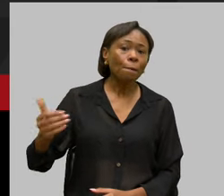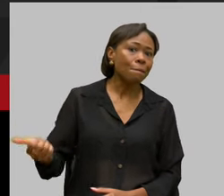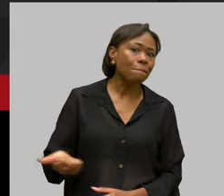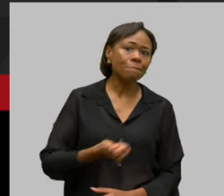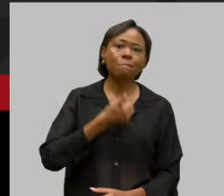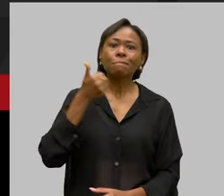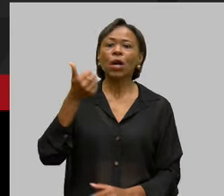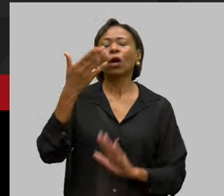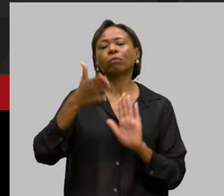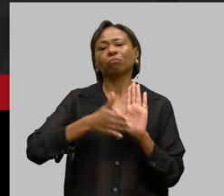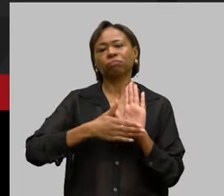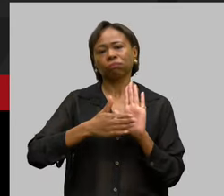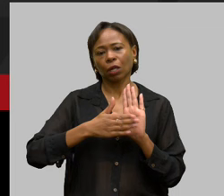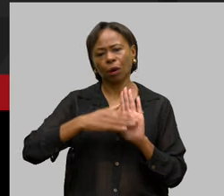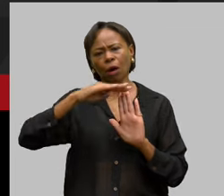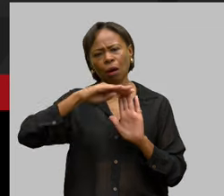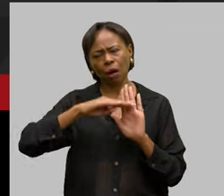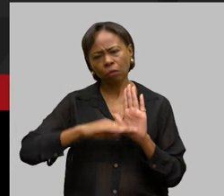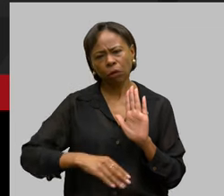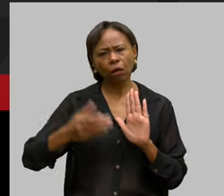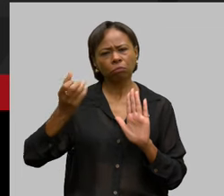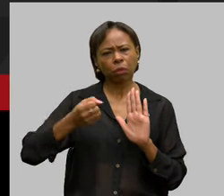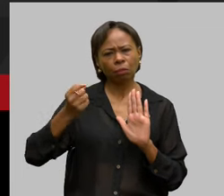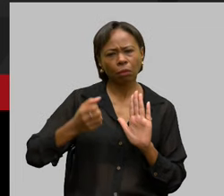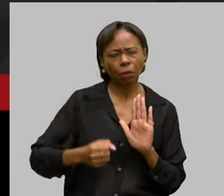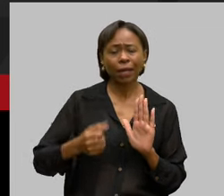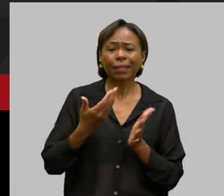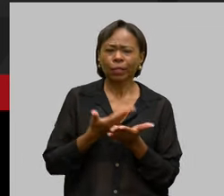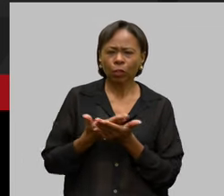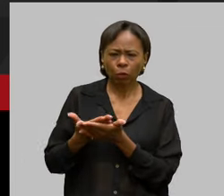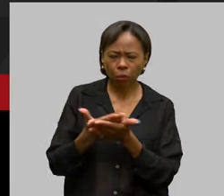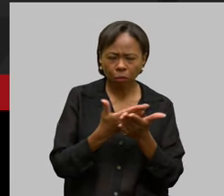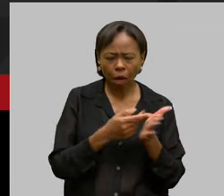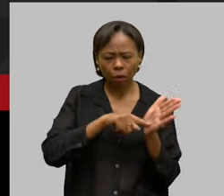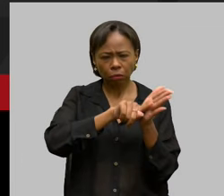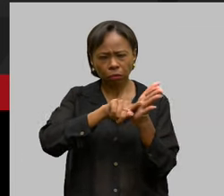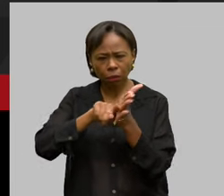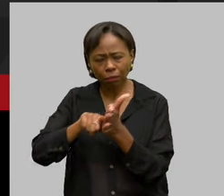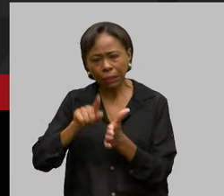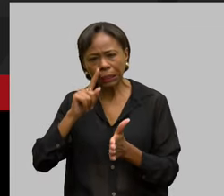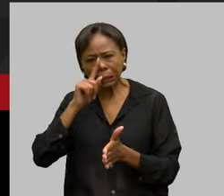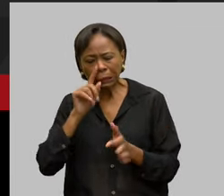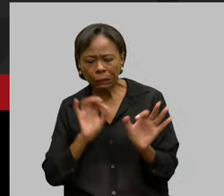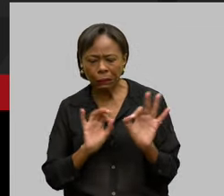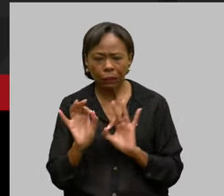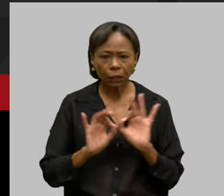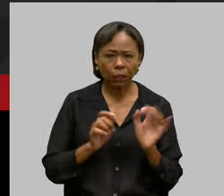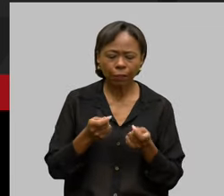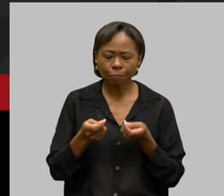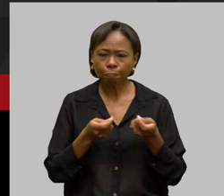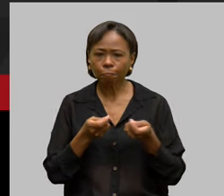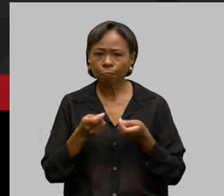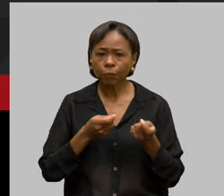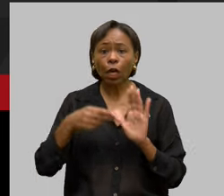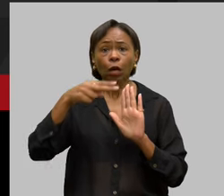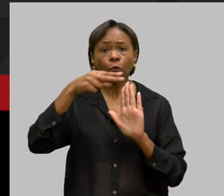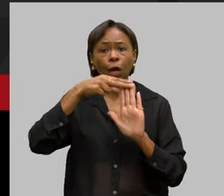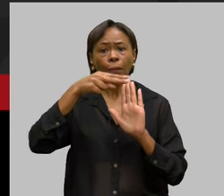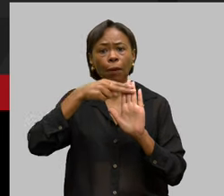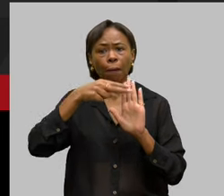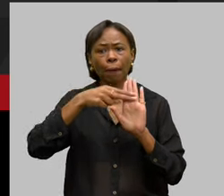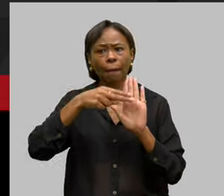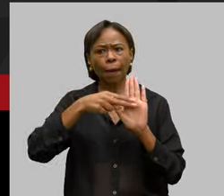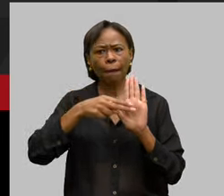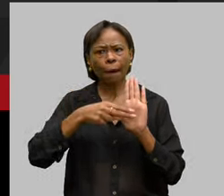próprios trazendo muitas das necessidades de estudos de plano de Gestão de Risco então a as os normativos Vieram também